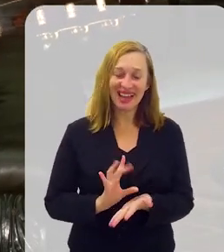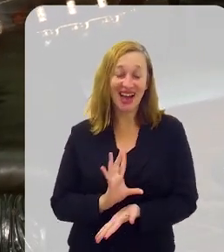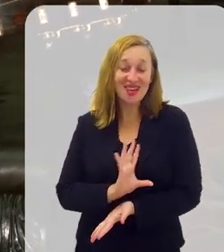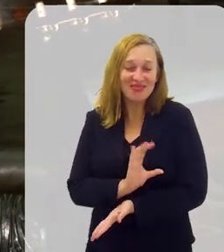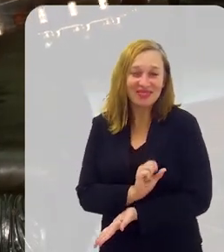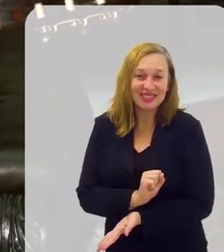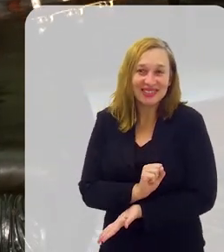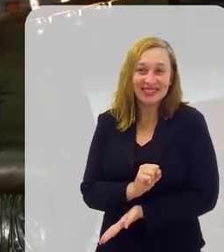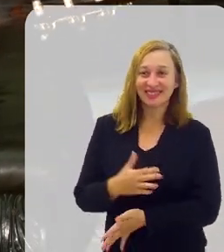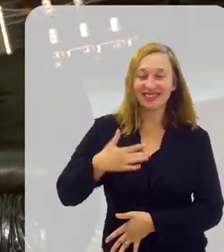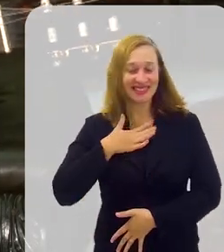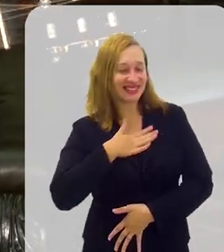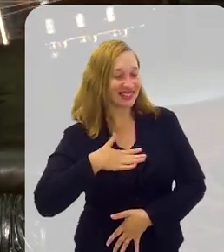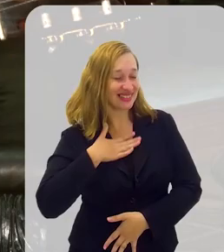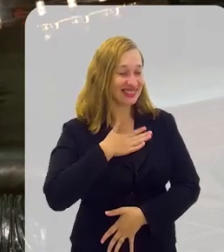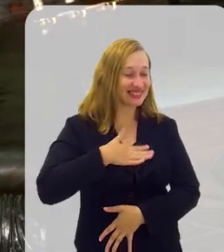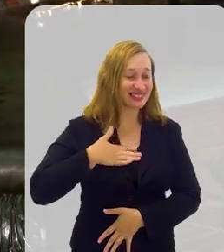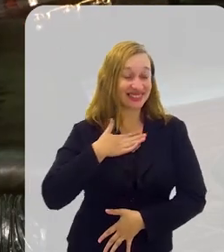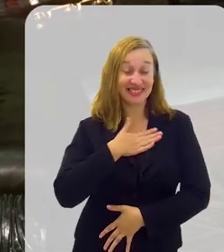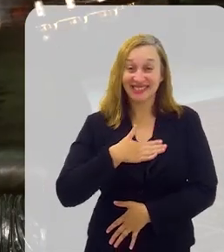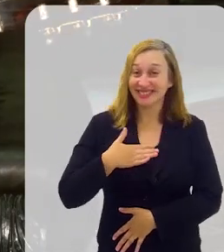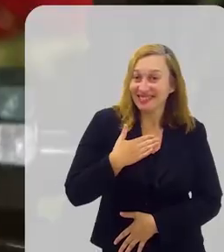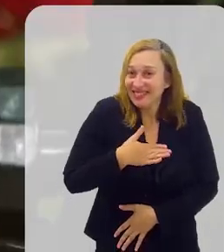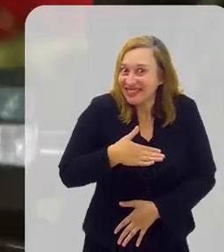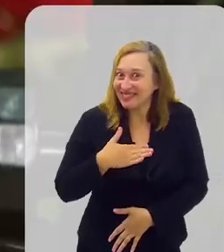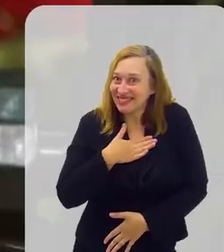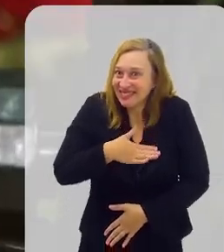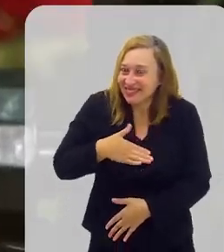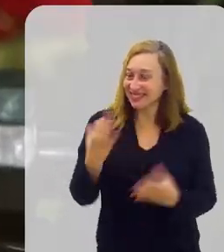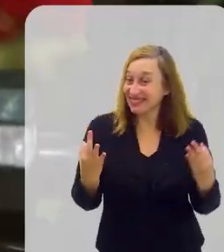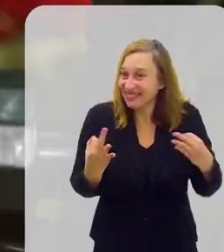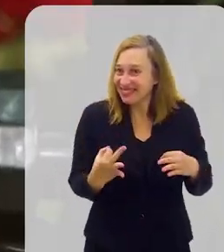desconheço outro amor igual, que é puro,